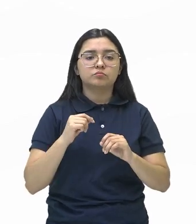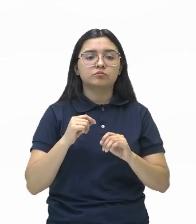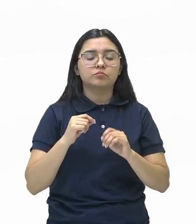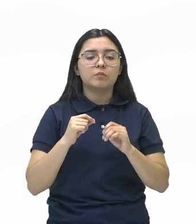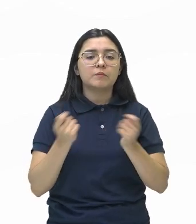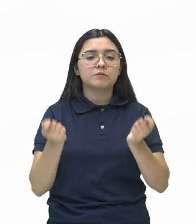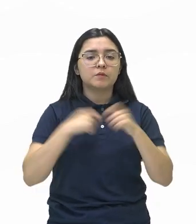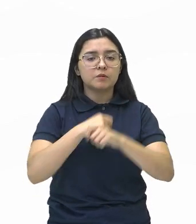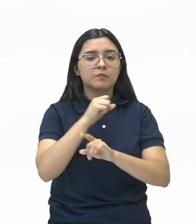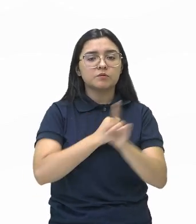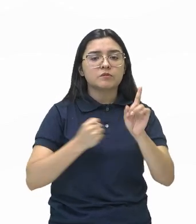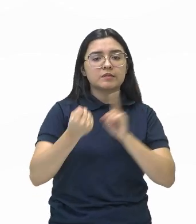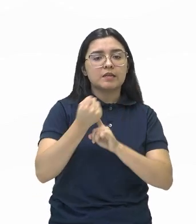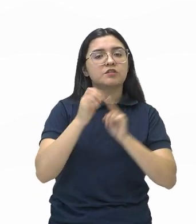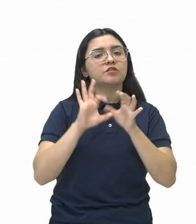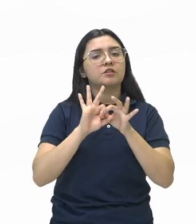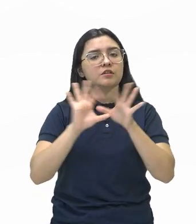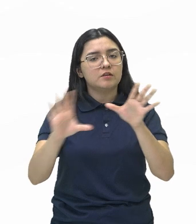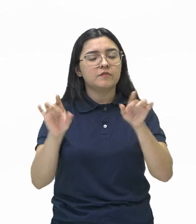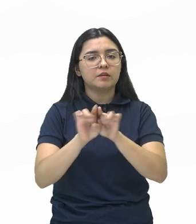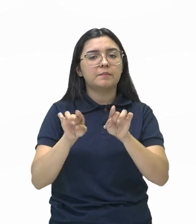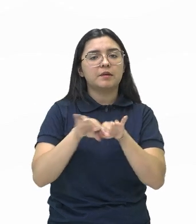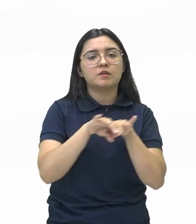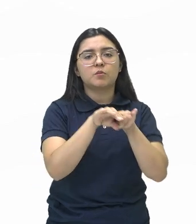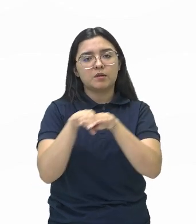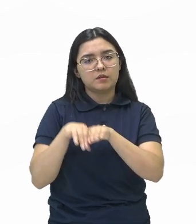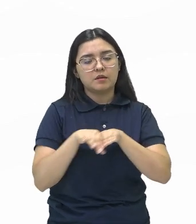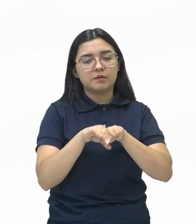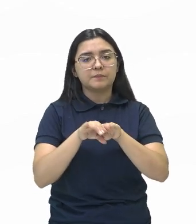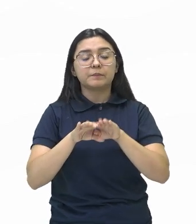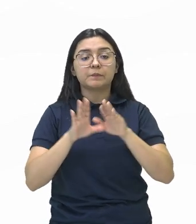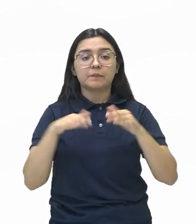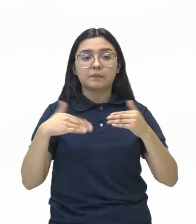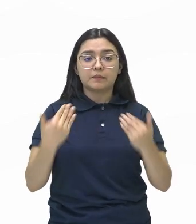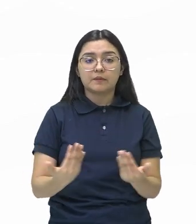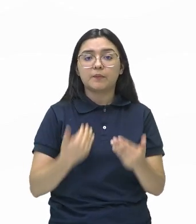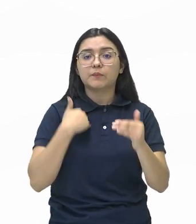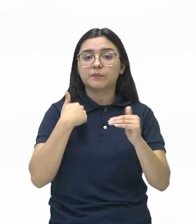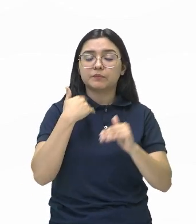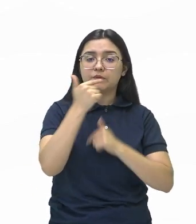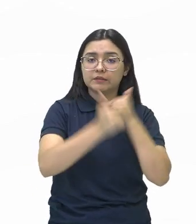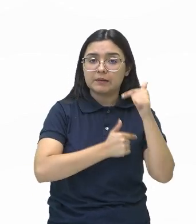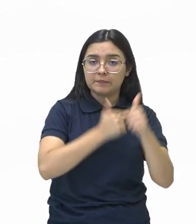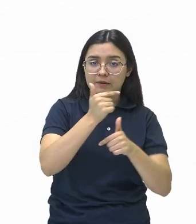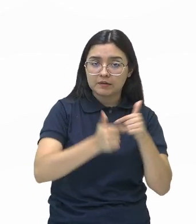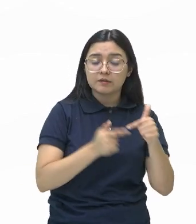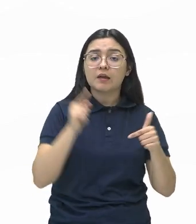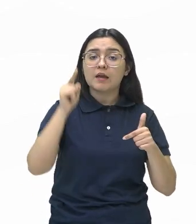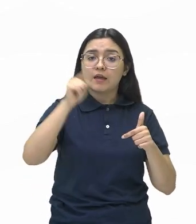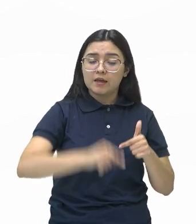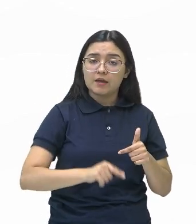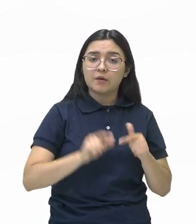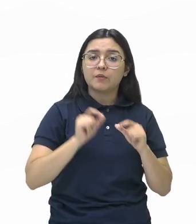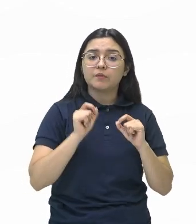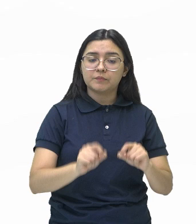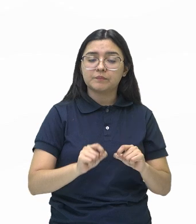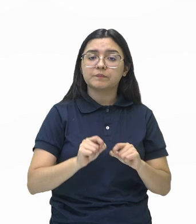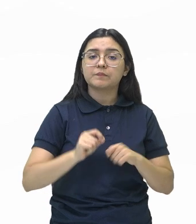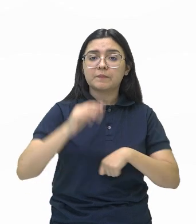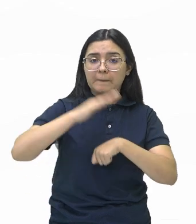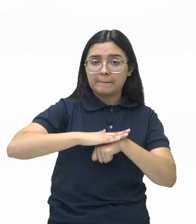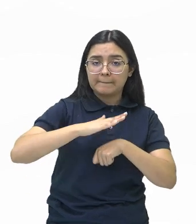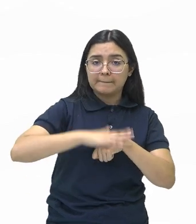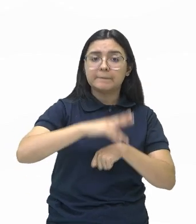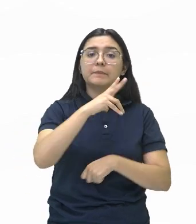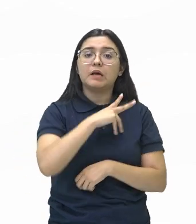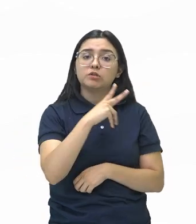igualitária. Então, o trabalho, ele é uma atividade muitas vezes individual,